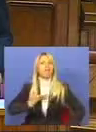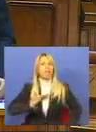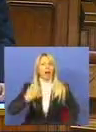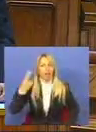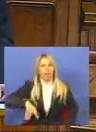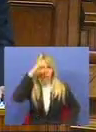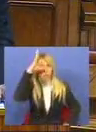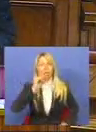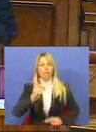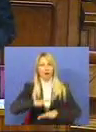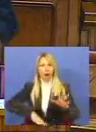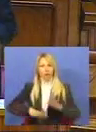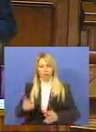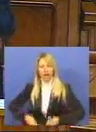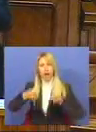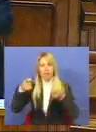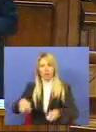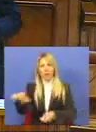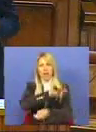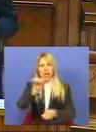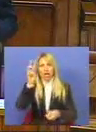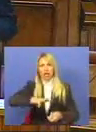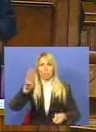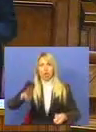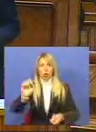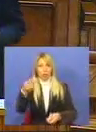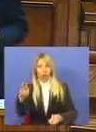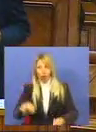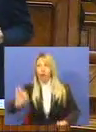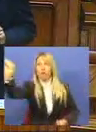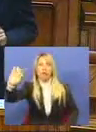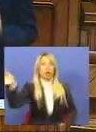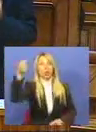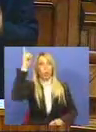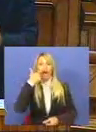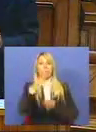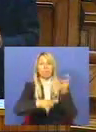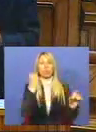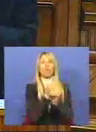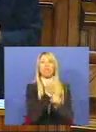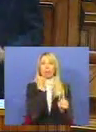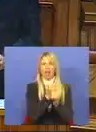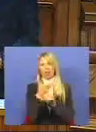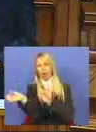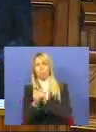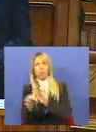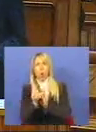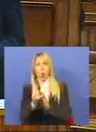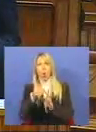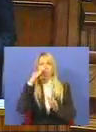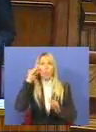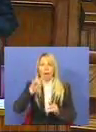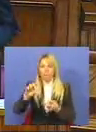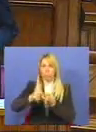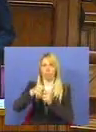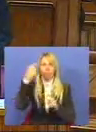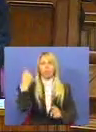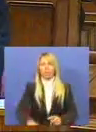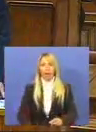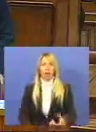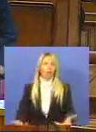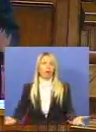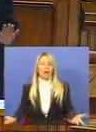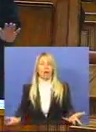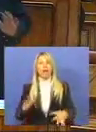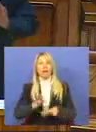de aplicar 500 milhões de euros que não são seus, são dos trabalhadores, num banco insolvente? E é por isso